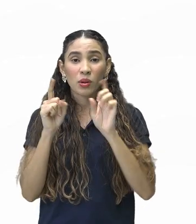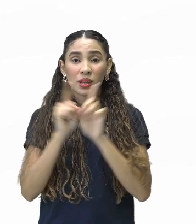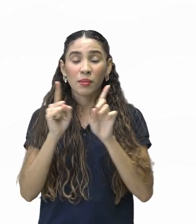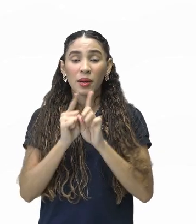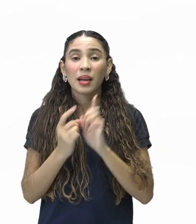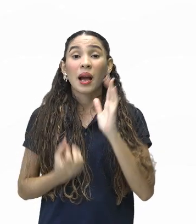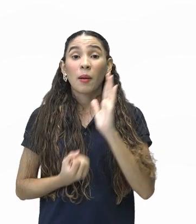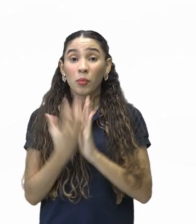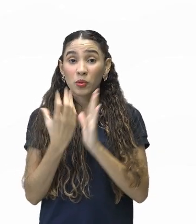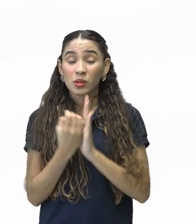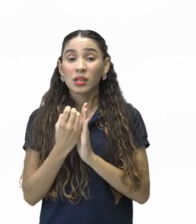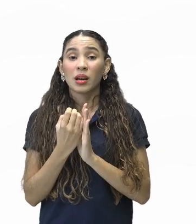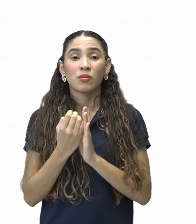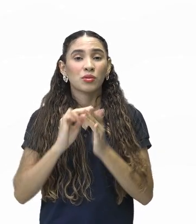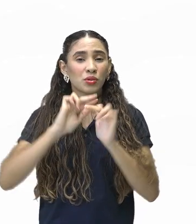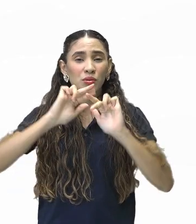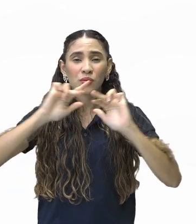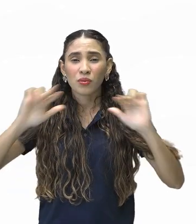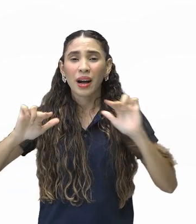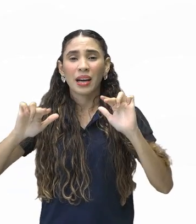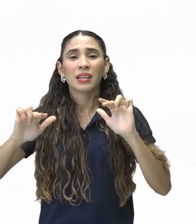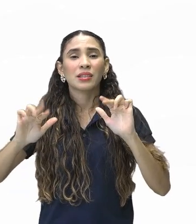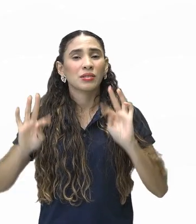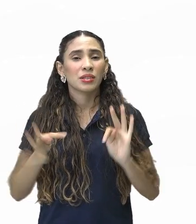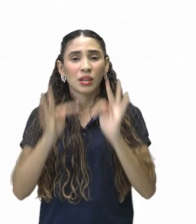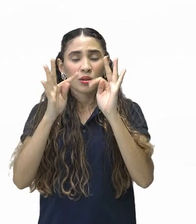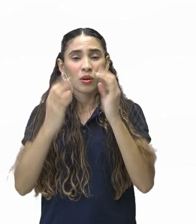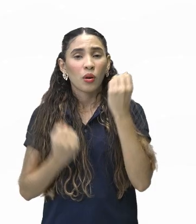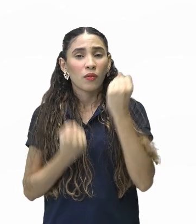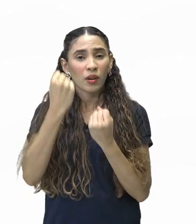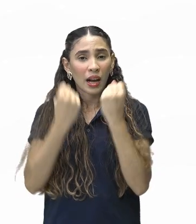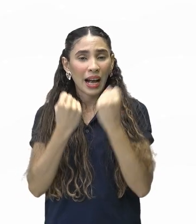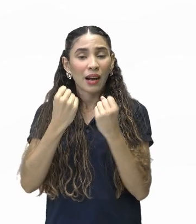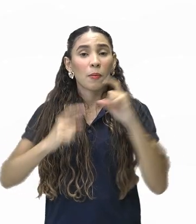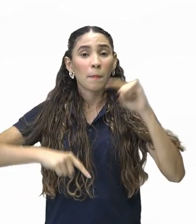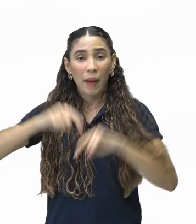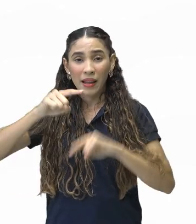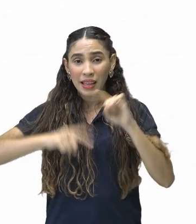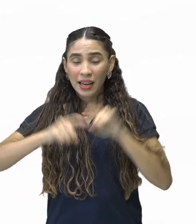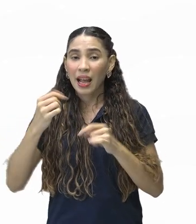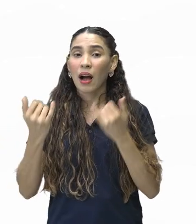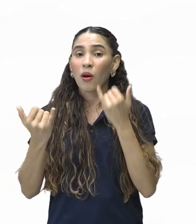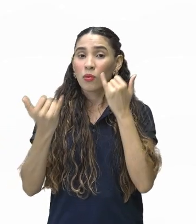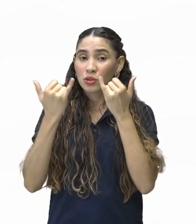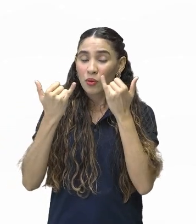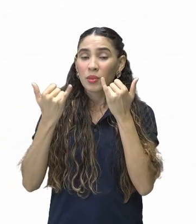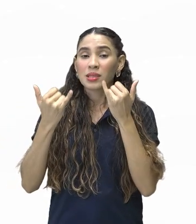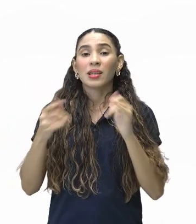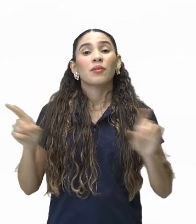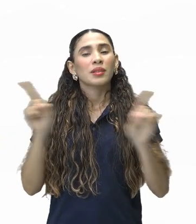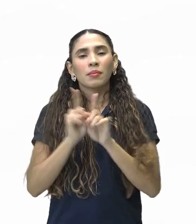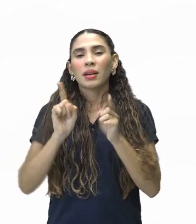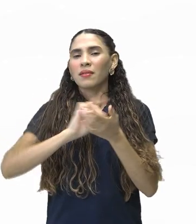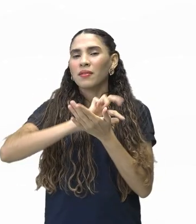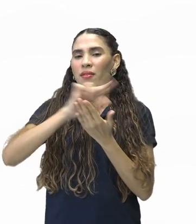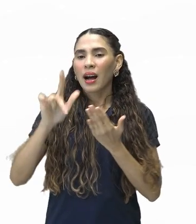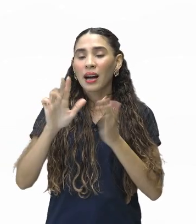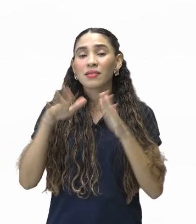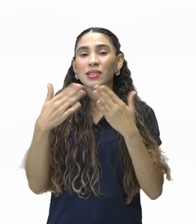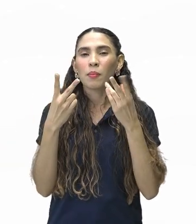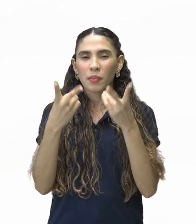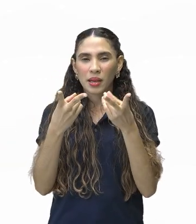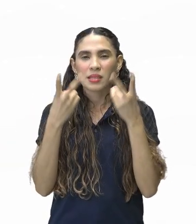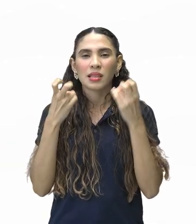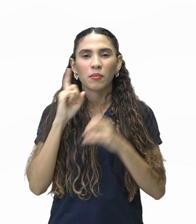à produção de eletrodomésticos, veículos, produtos de informática e outros. Vejam